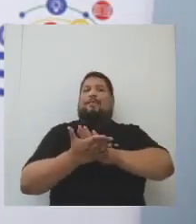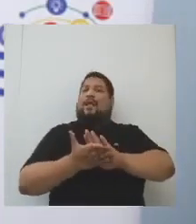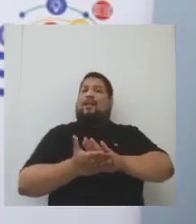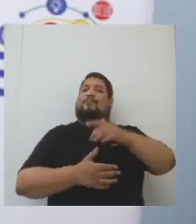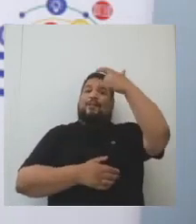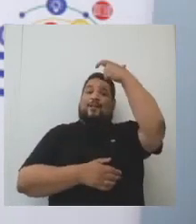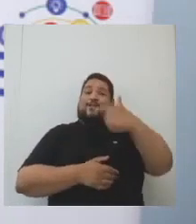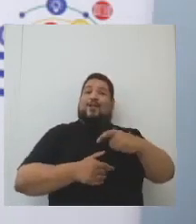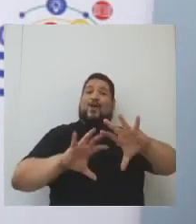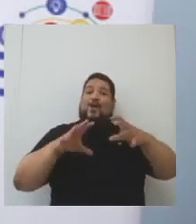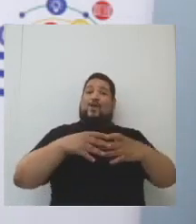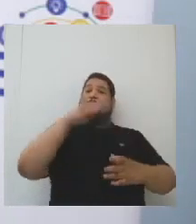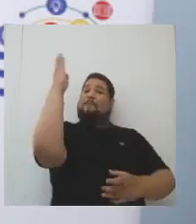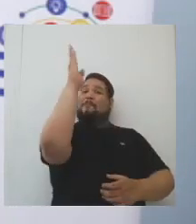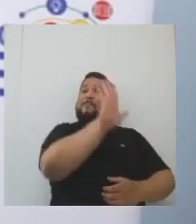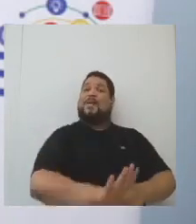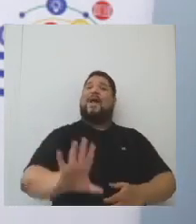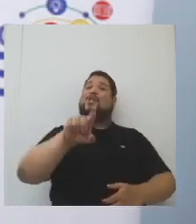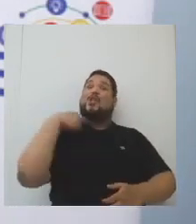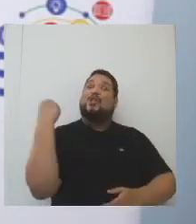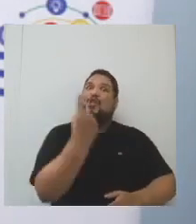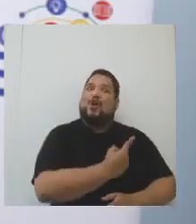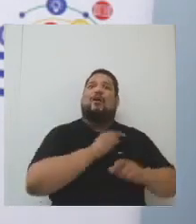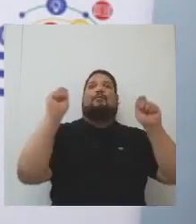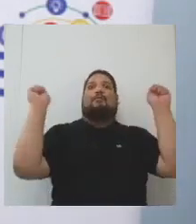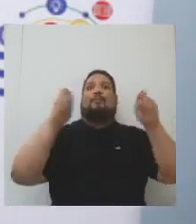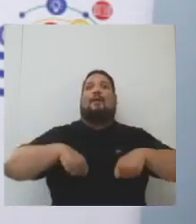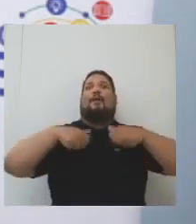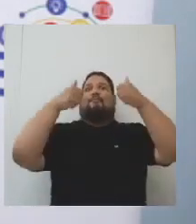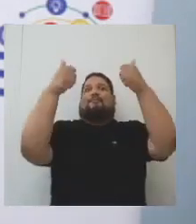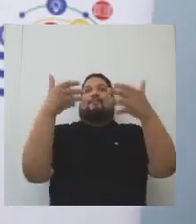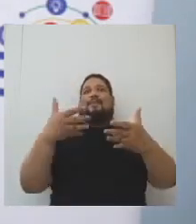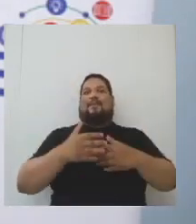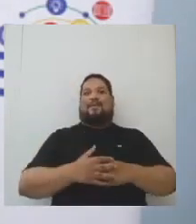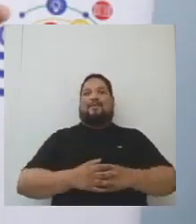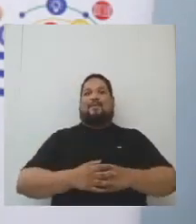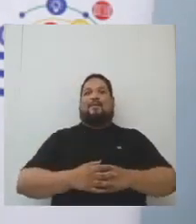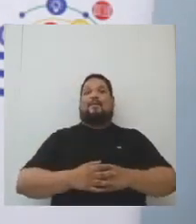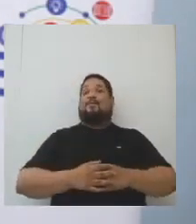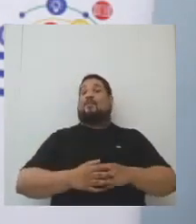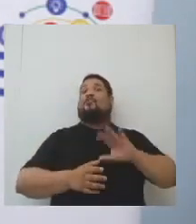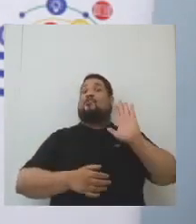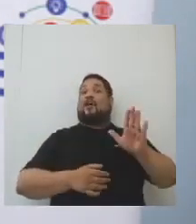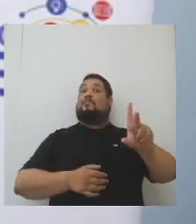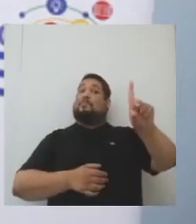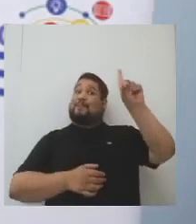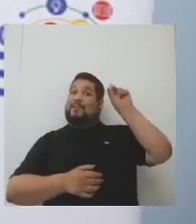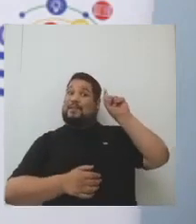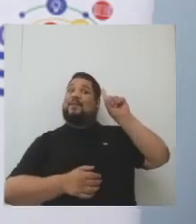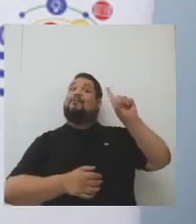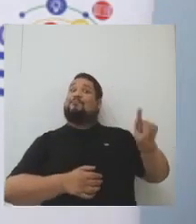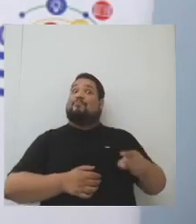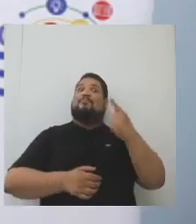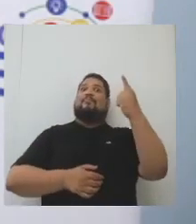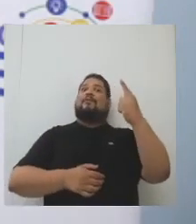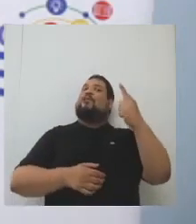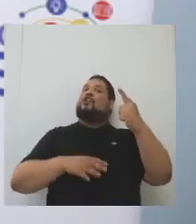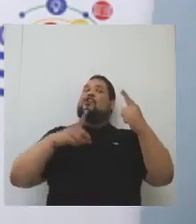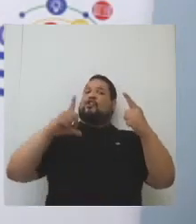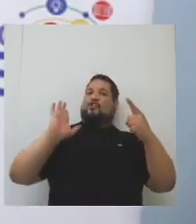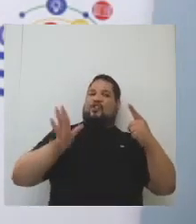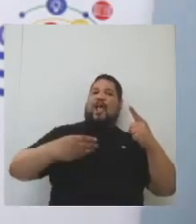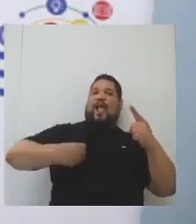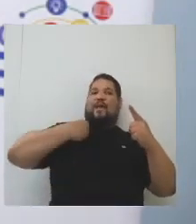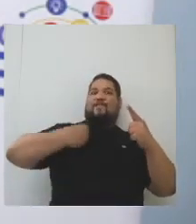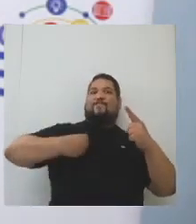essa história. Apenas o Brasil, na verdade, um dia teve em suas terras a presença